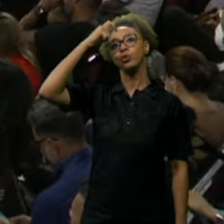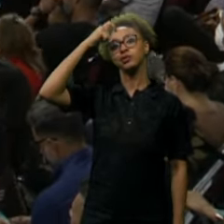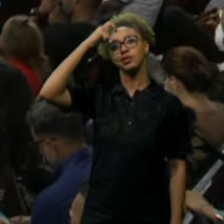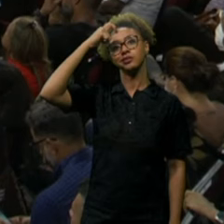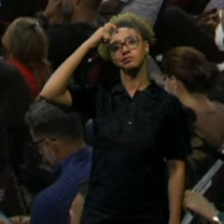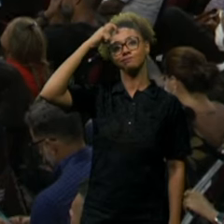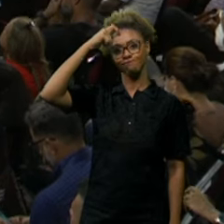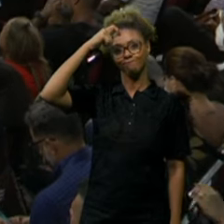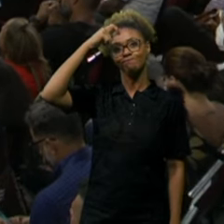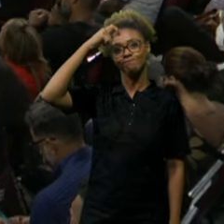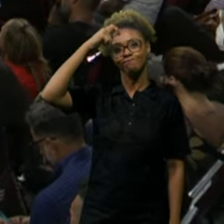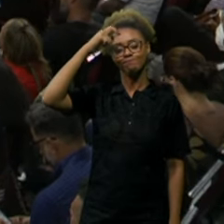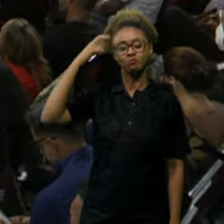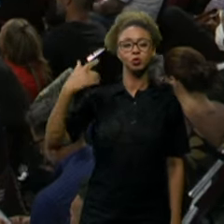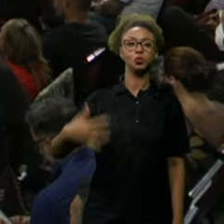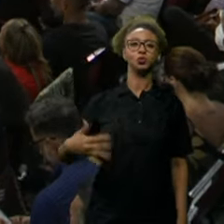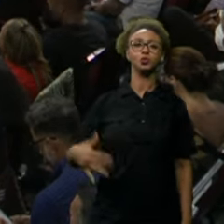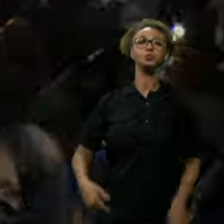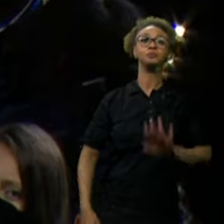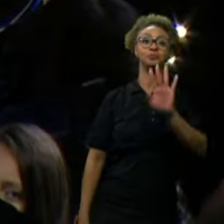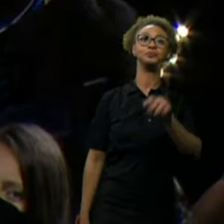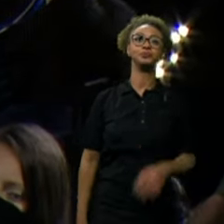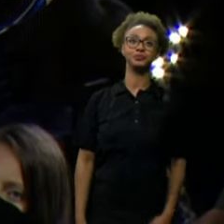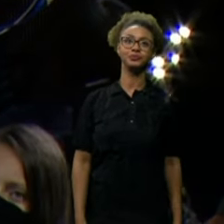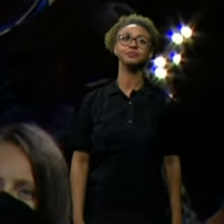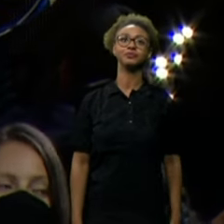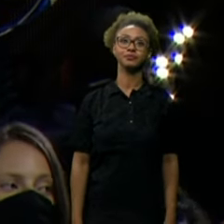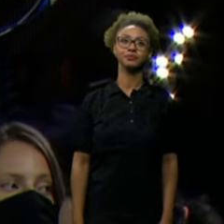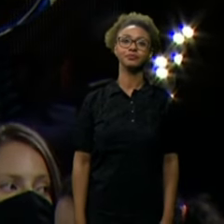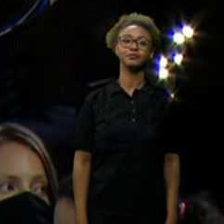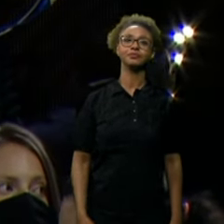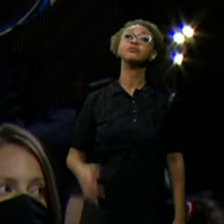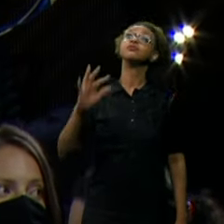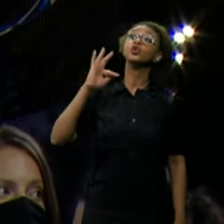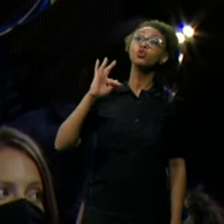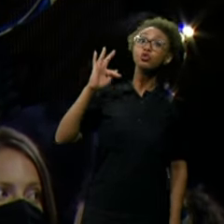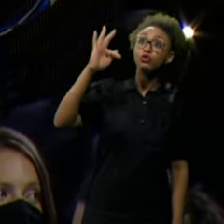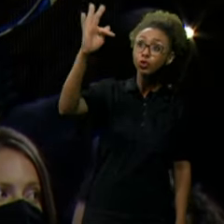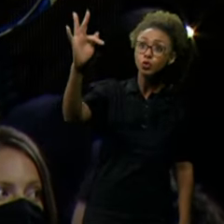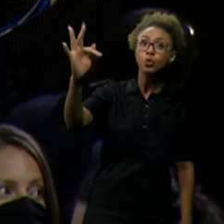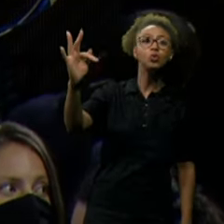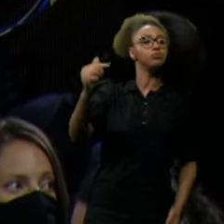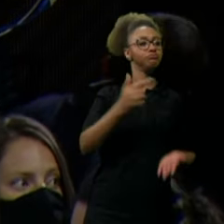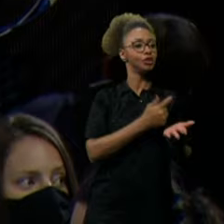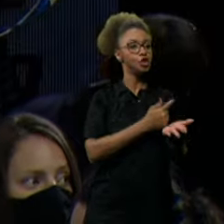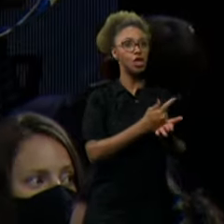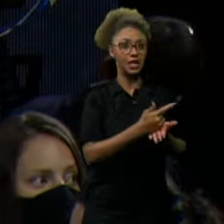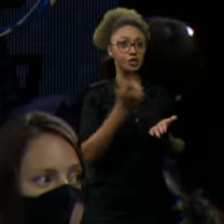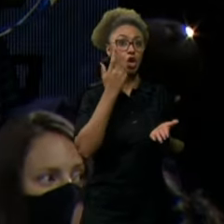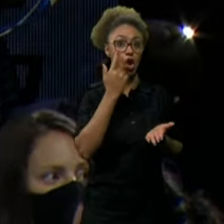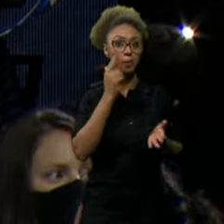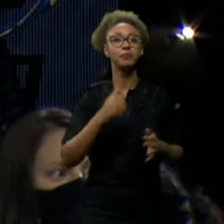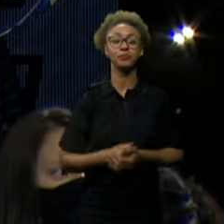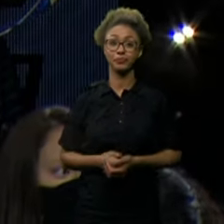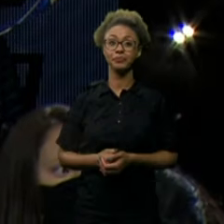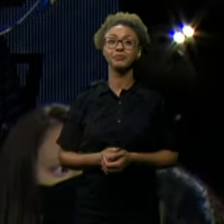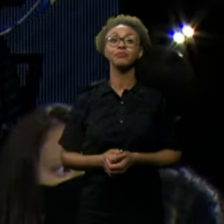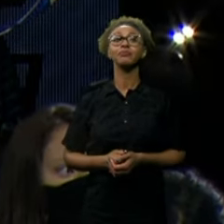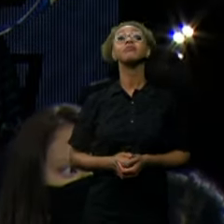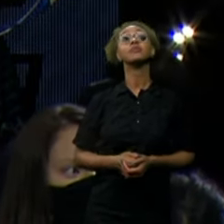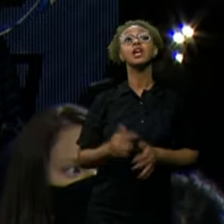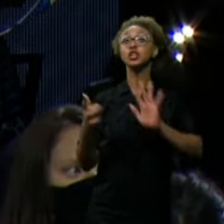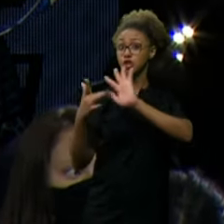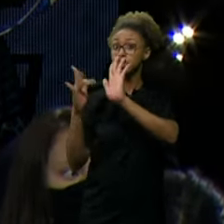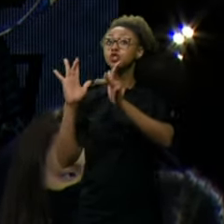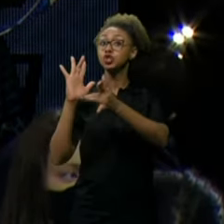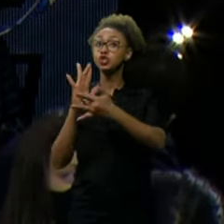e o meu Deus Volta Para o Futuro e eu volto para Genesis bom então ele diz Clama a